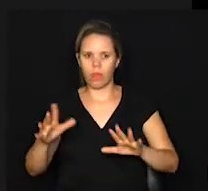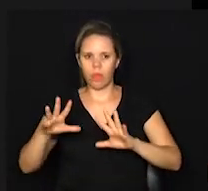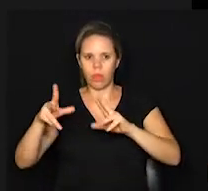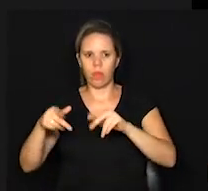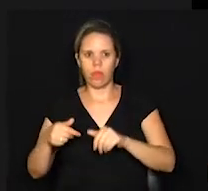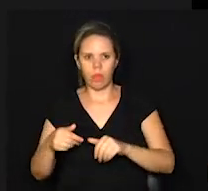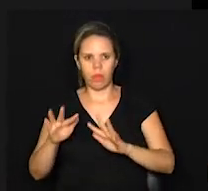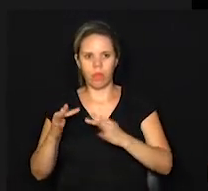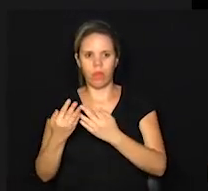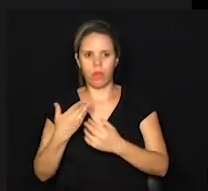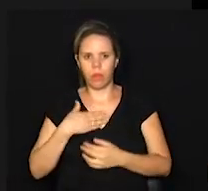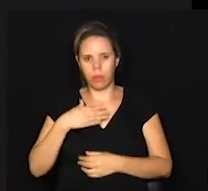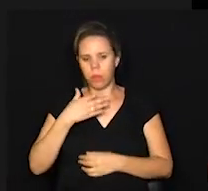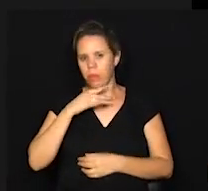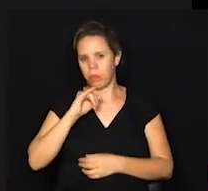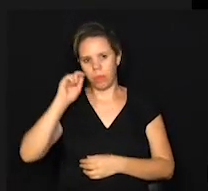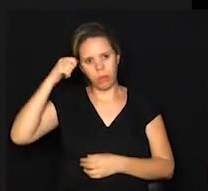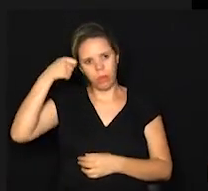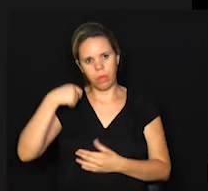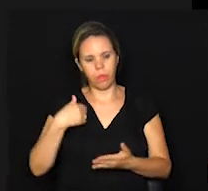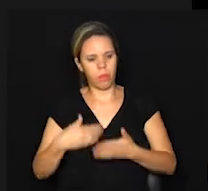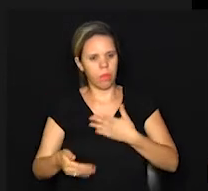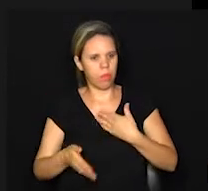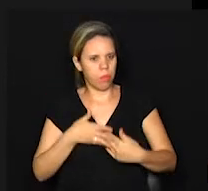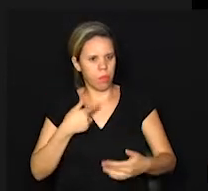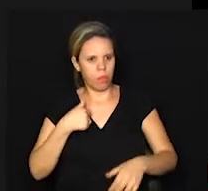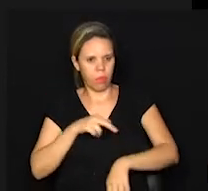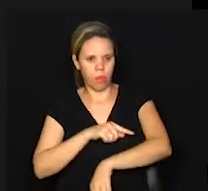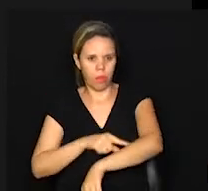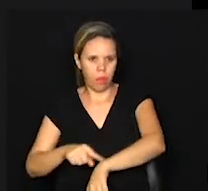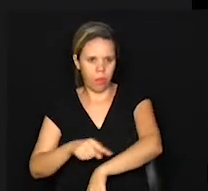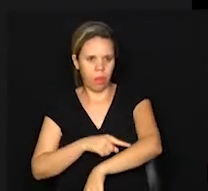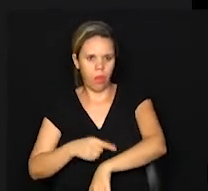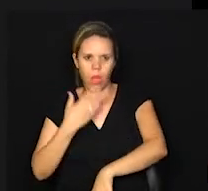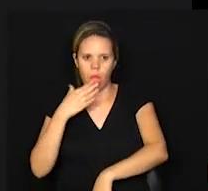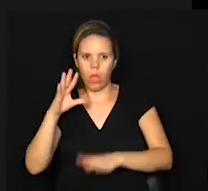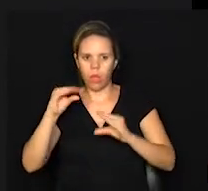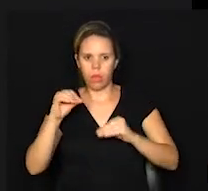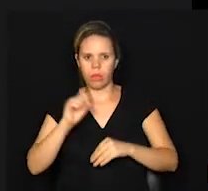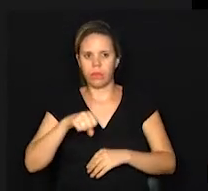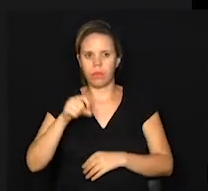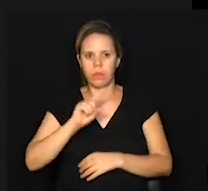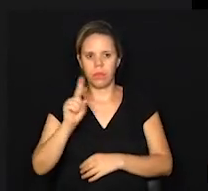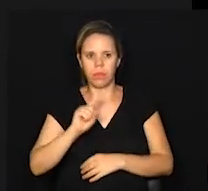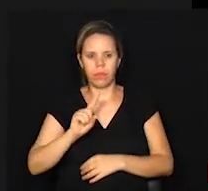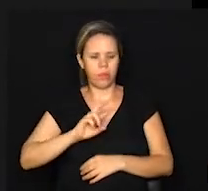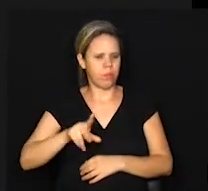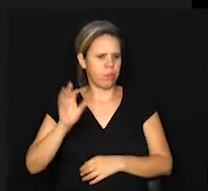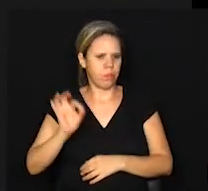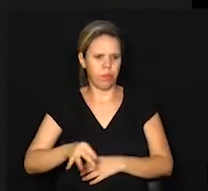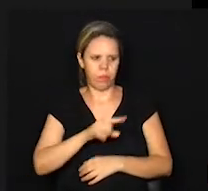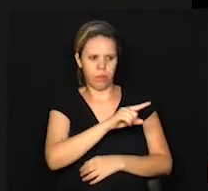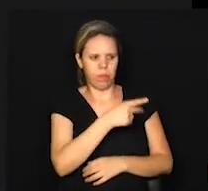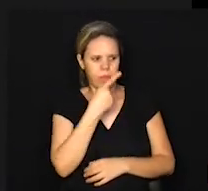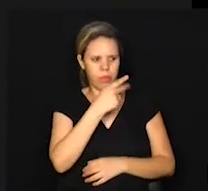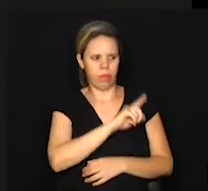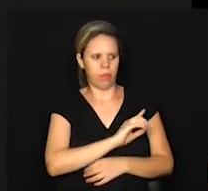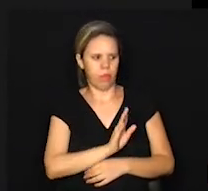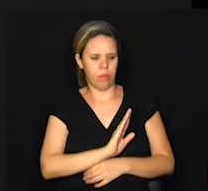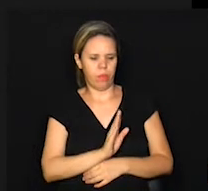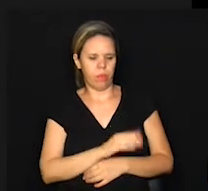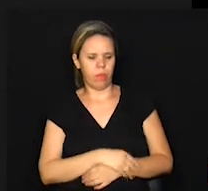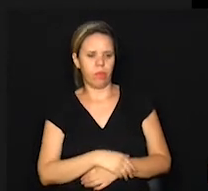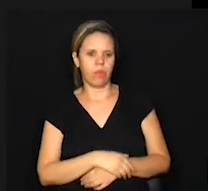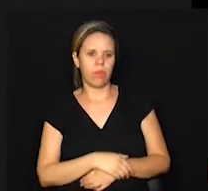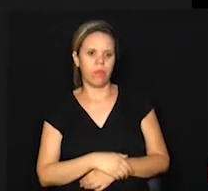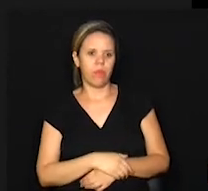do meu pai. E eu falei para ela que independente se a minha pele é escura ou não, não era certo o que ela estava falando, né?